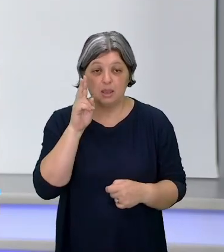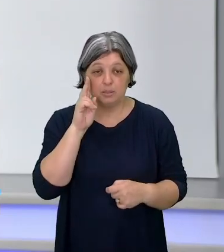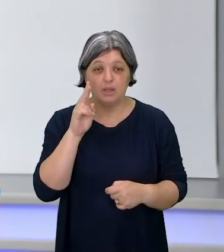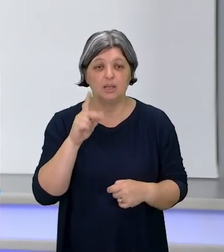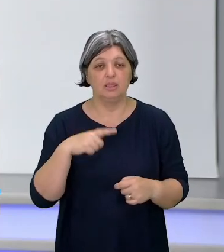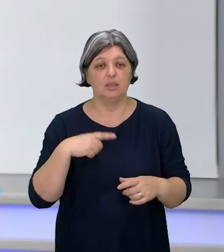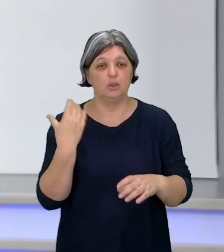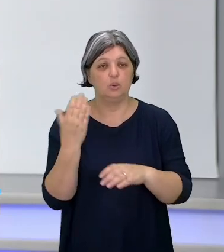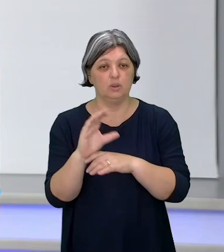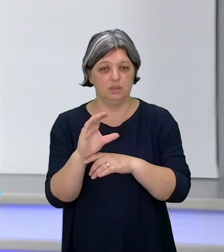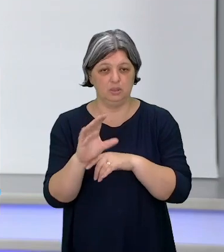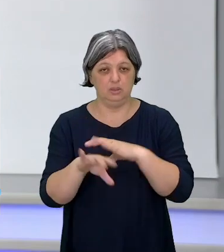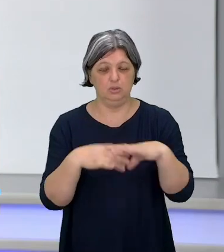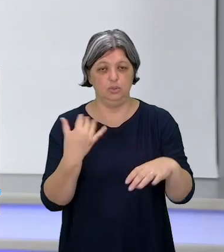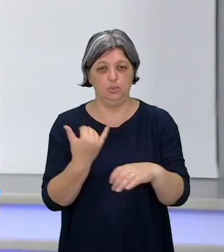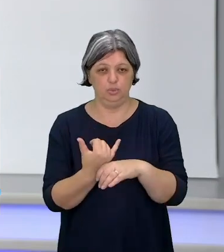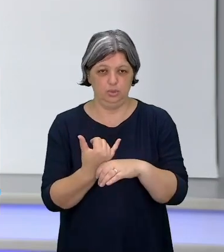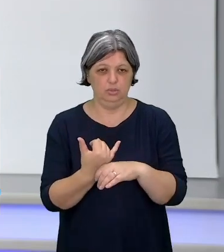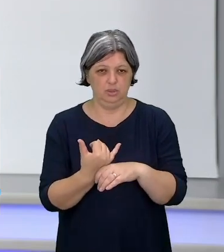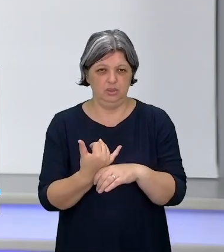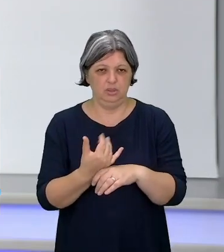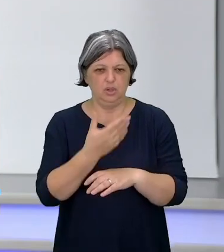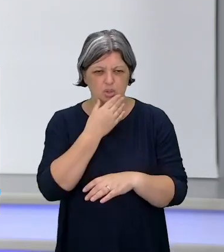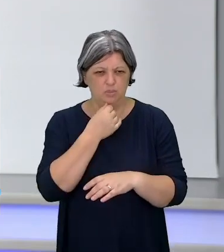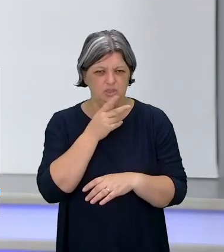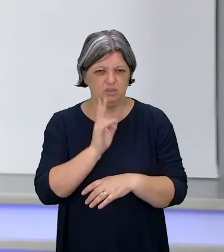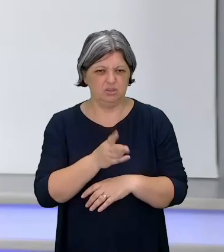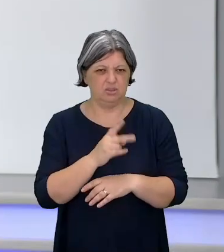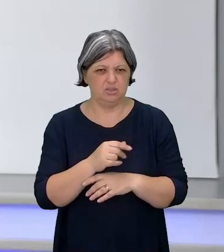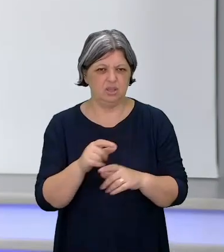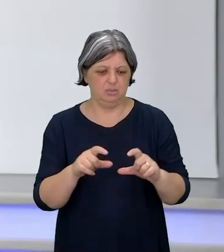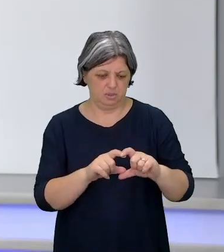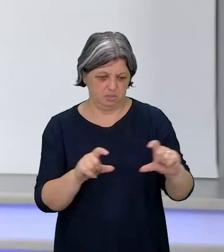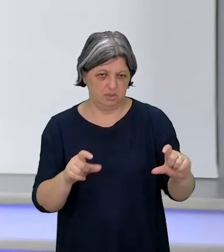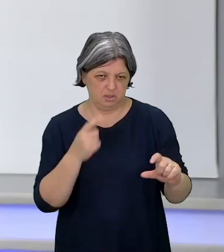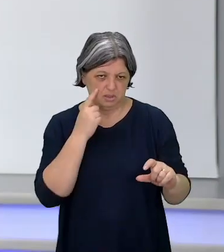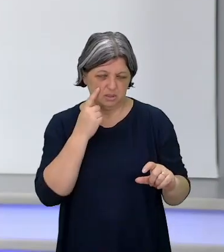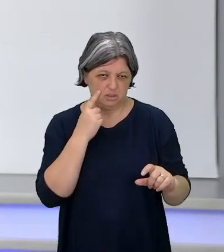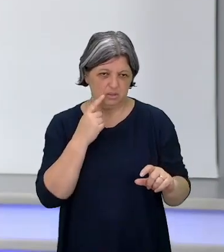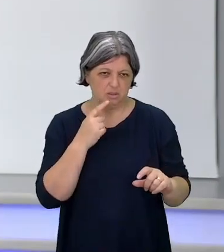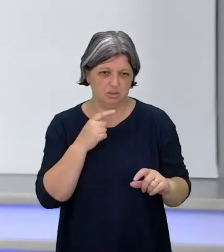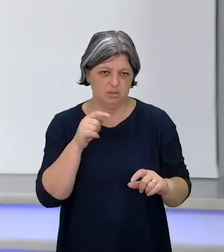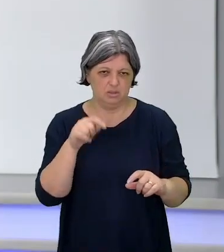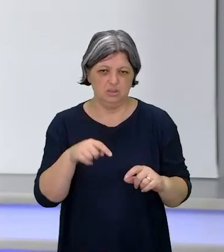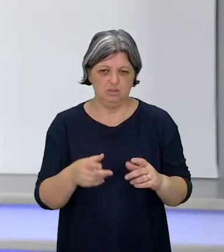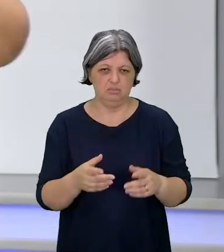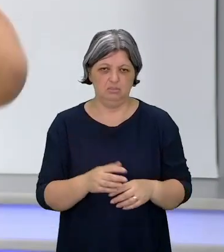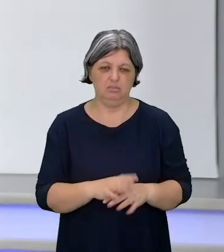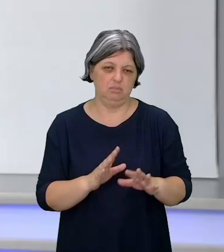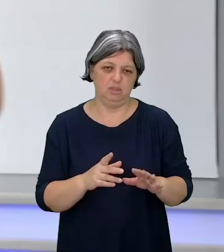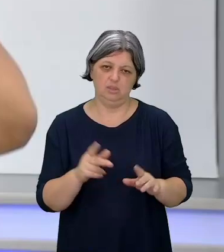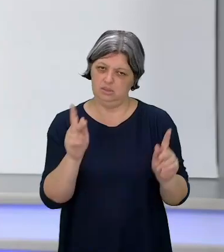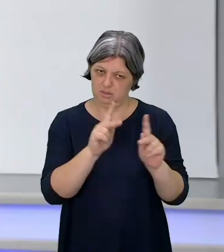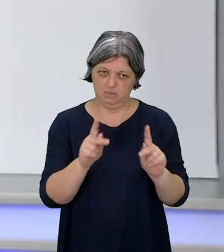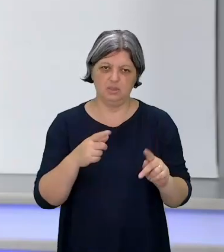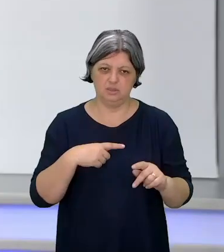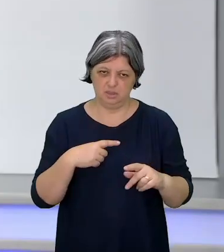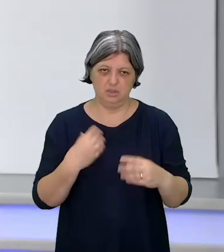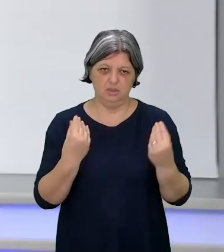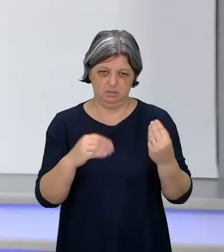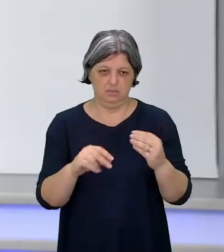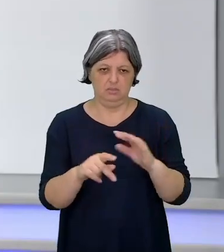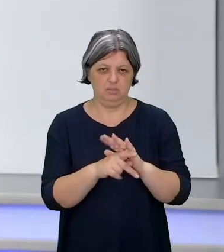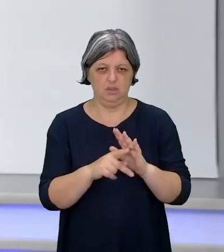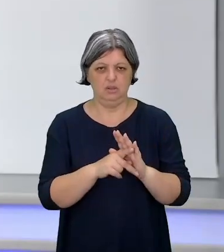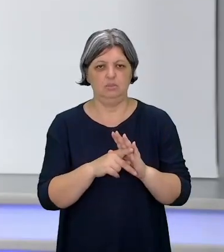antirracista no YouTube. Provavelmente os meninos, durante a aula, devem colocar, né, as coisas aqui, mas fiquem em paz. Tá lá, é só jogar